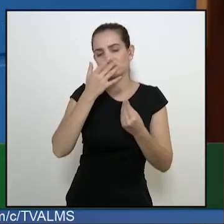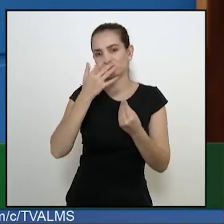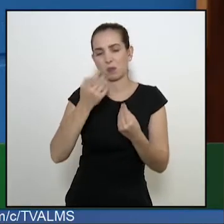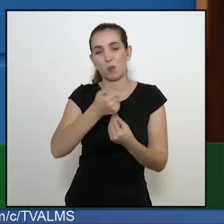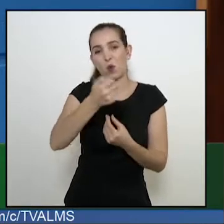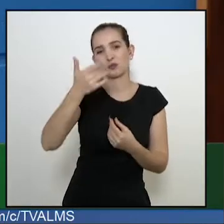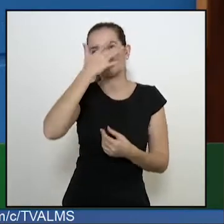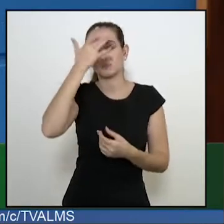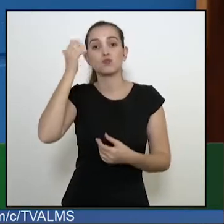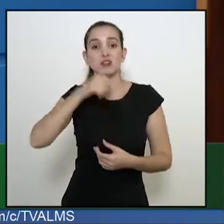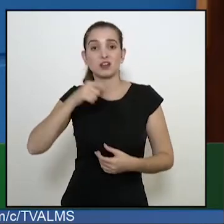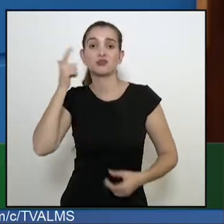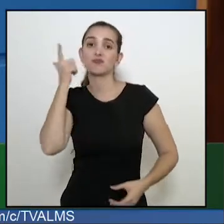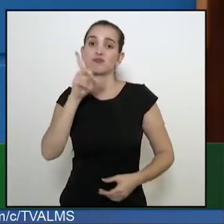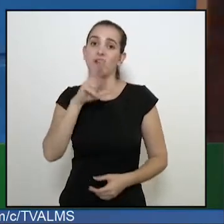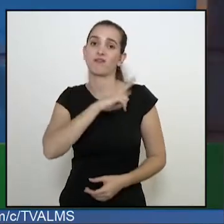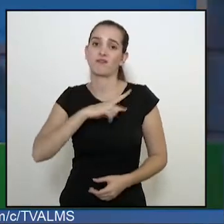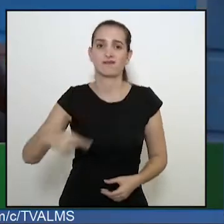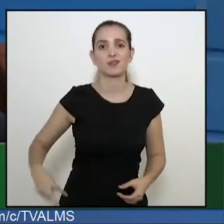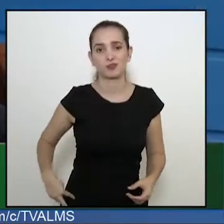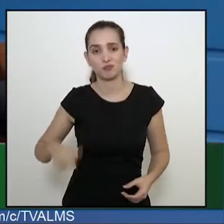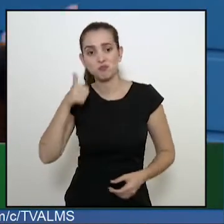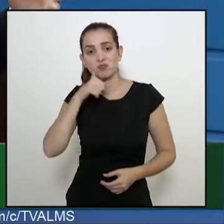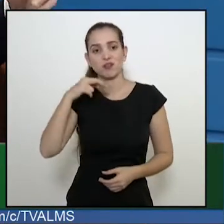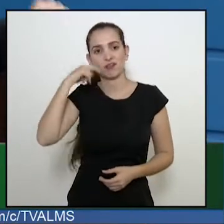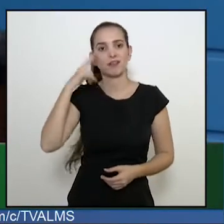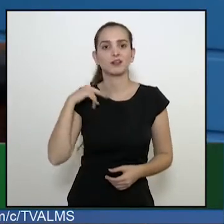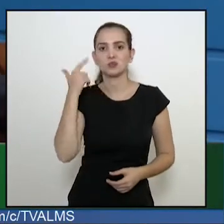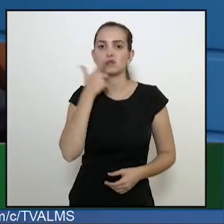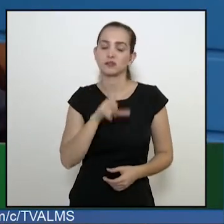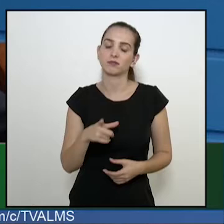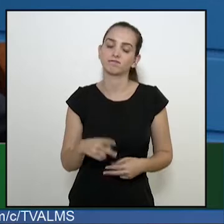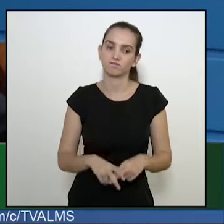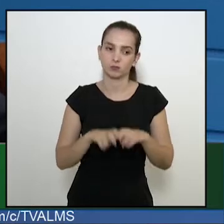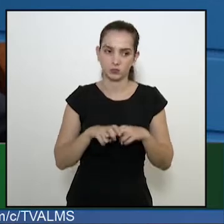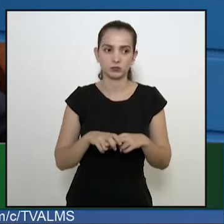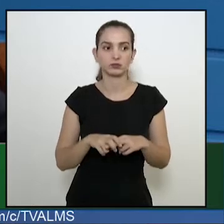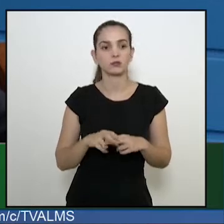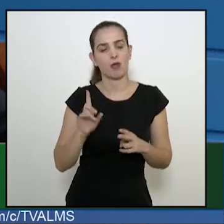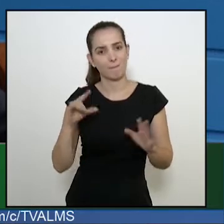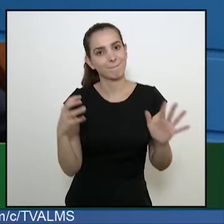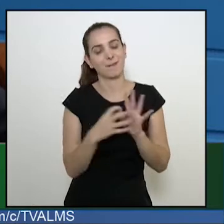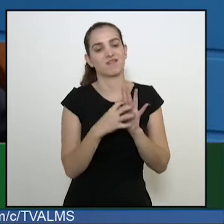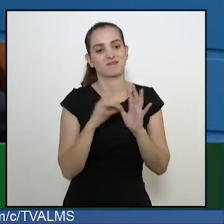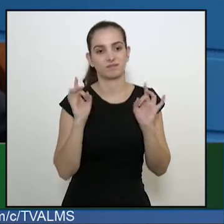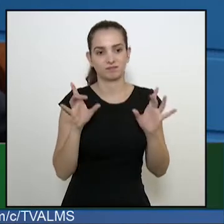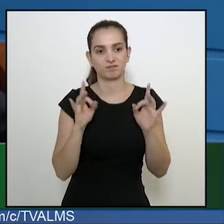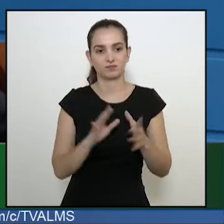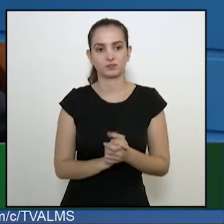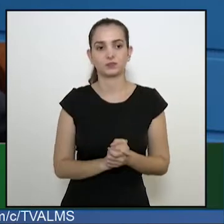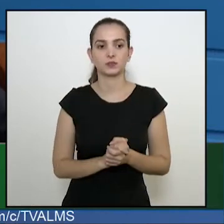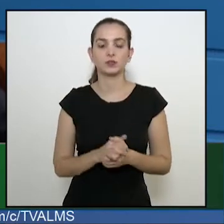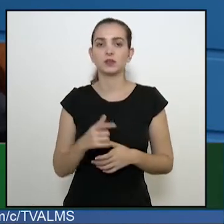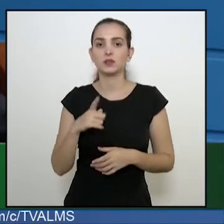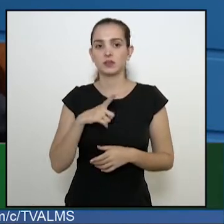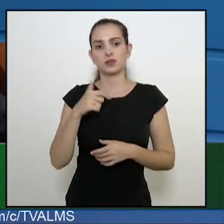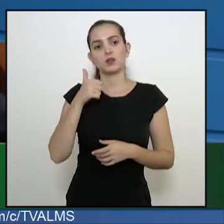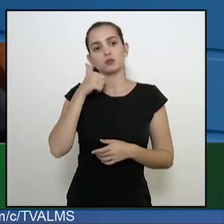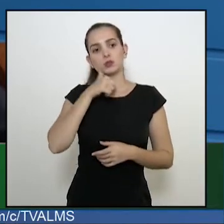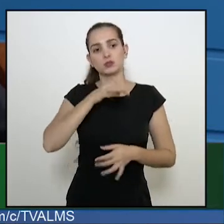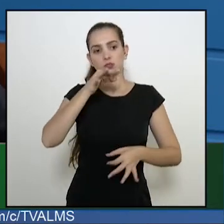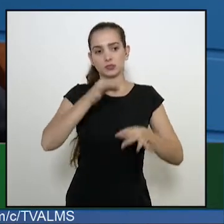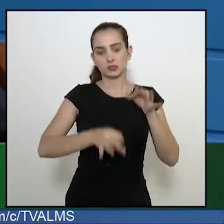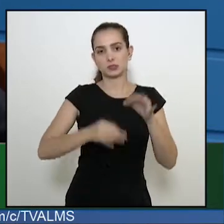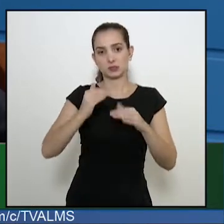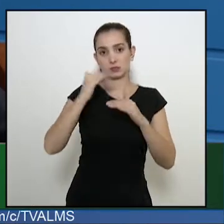chegou, exatamente por ser negra. Obrigado. E Vossa Excelência lembrou o caso dessa desembargadora que fez um comentário